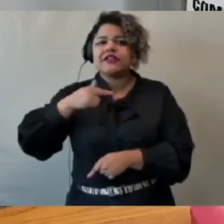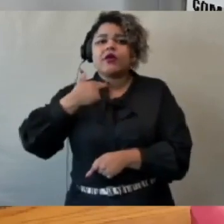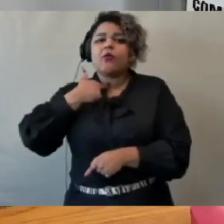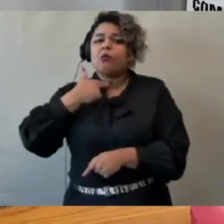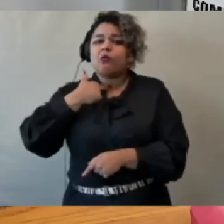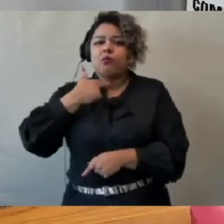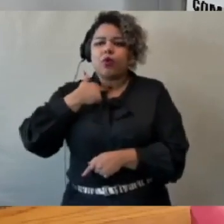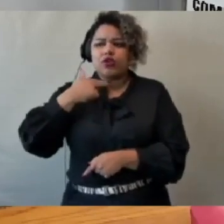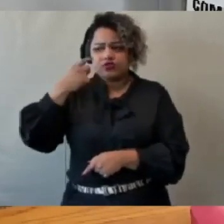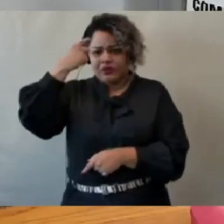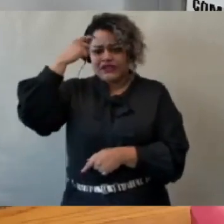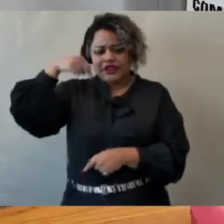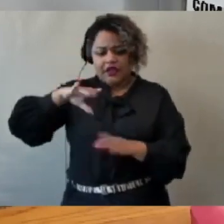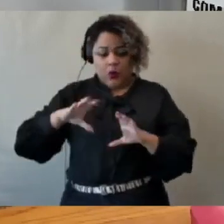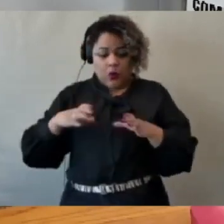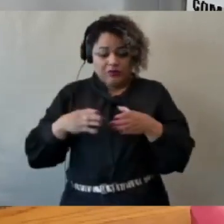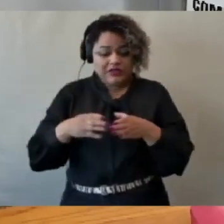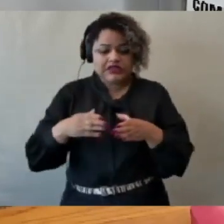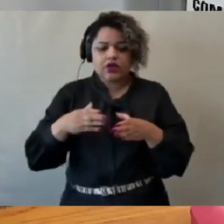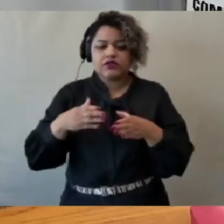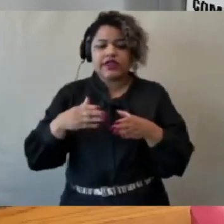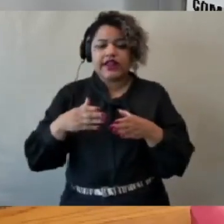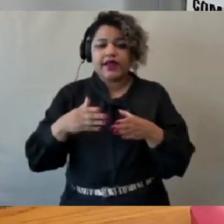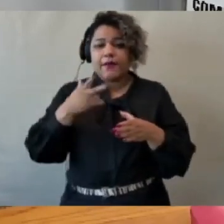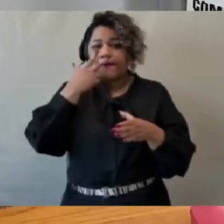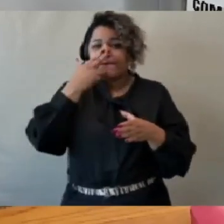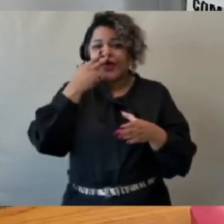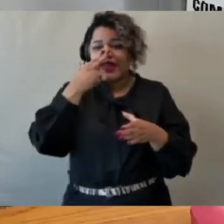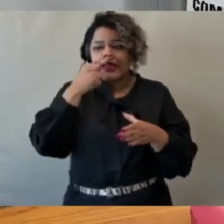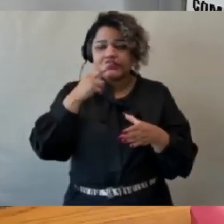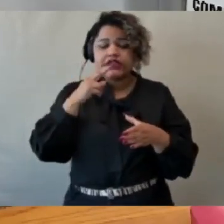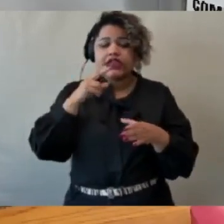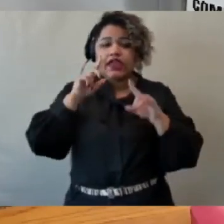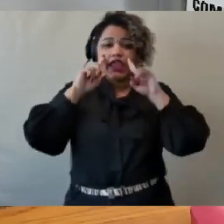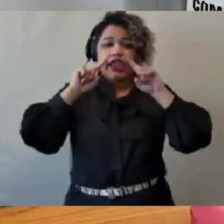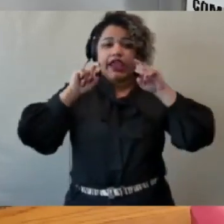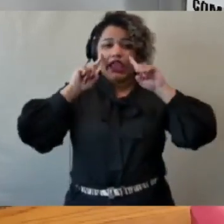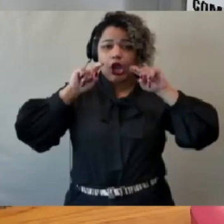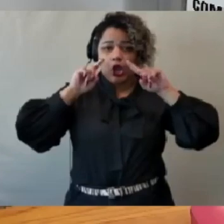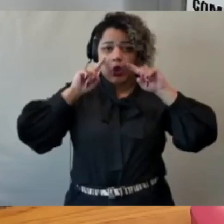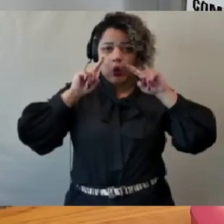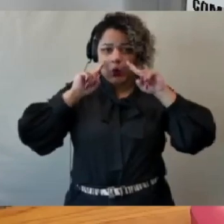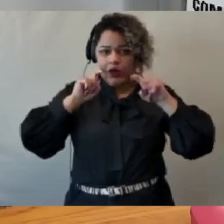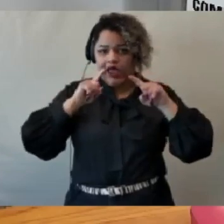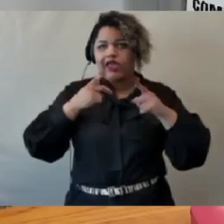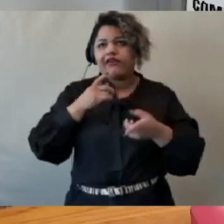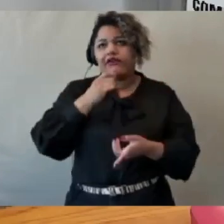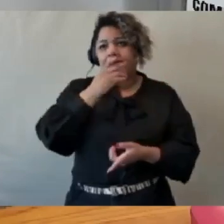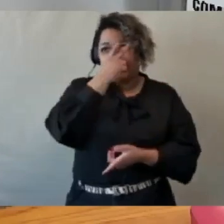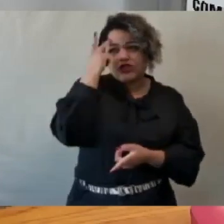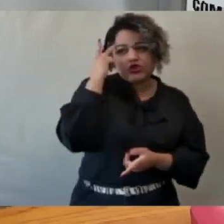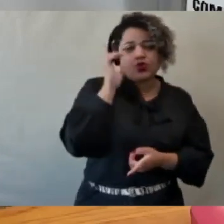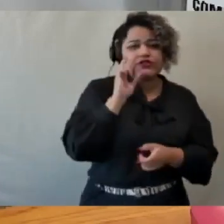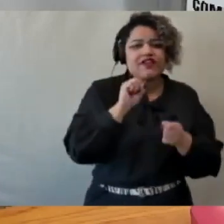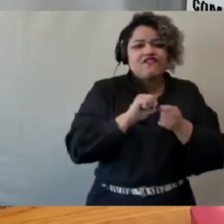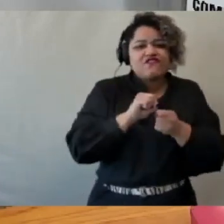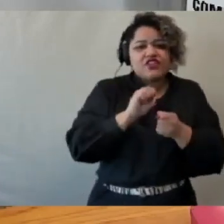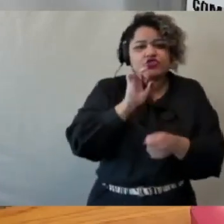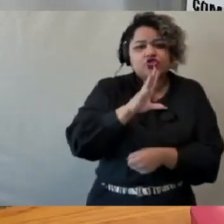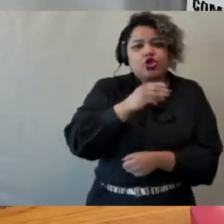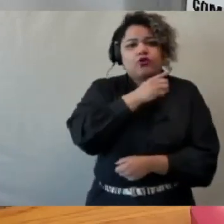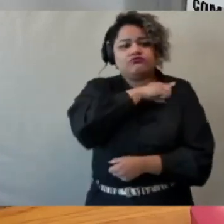E essa comissão aqui ela também não pode desconsiderar as pessoas que fizeram só magistério. Ela não